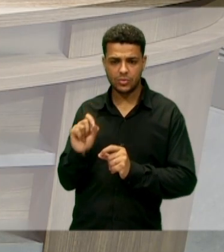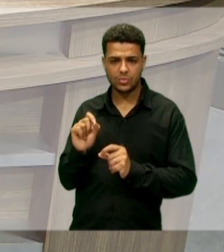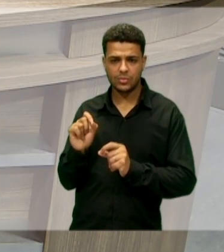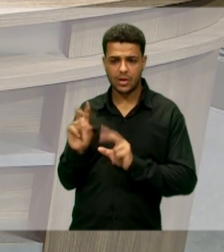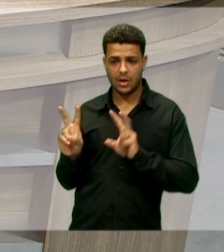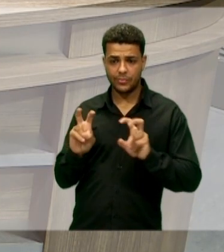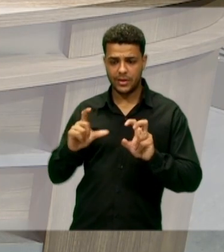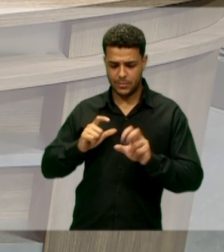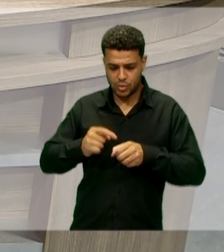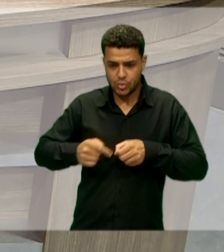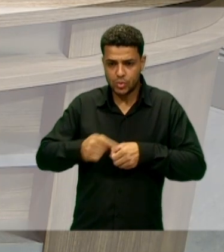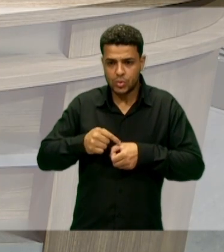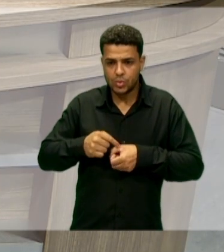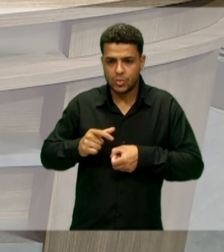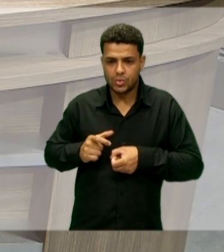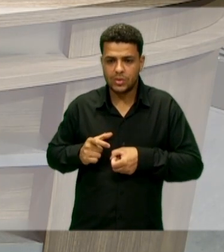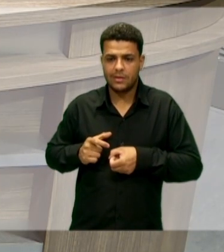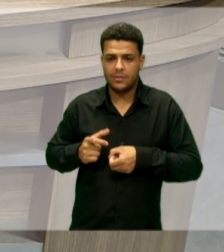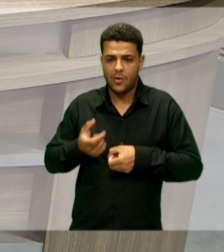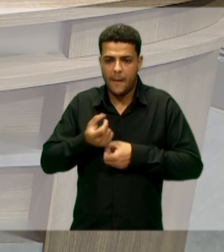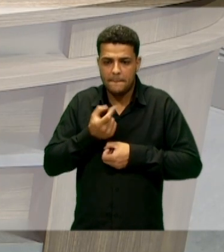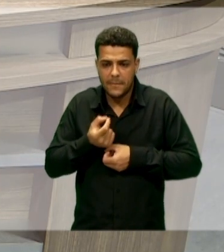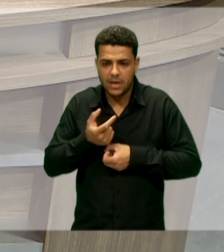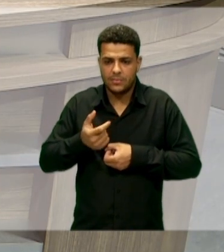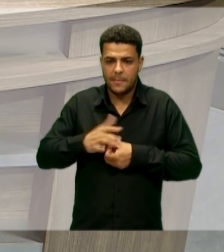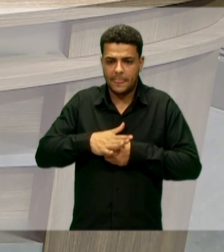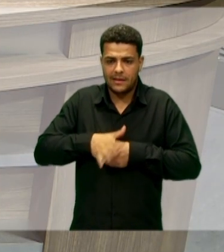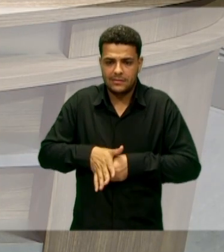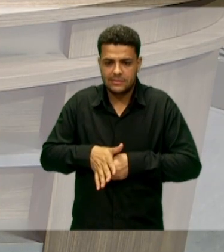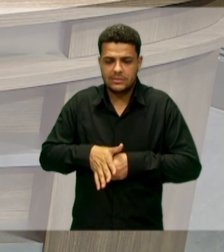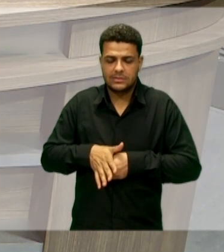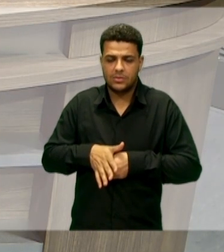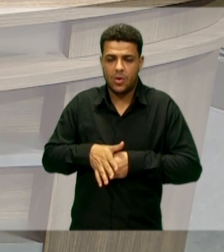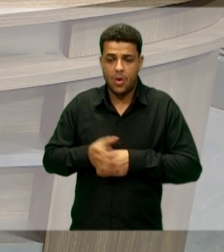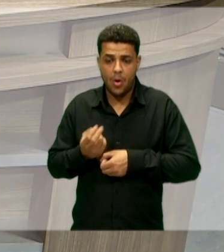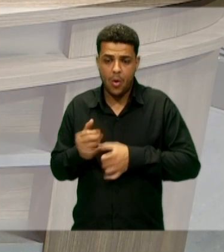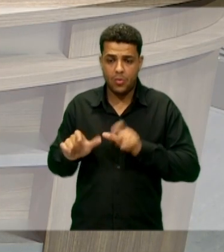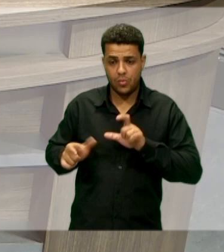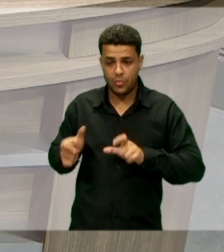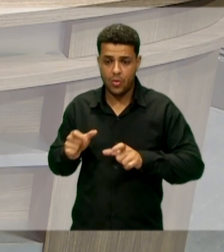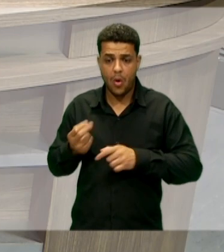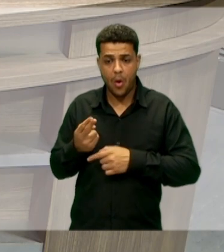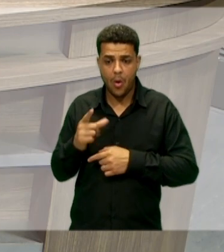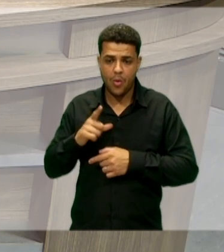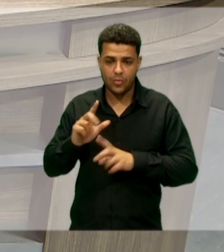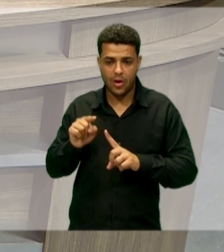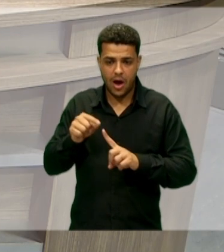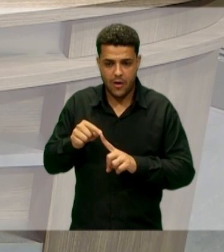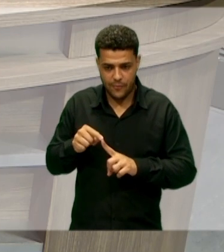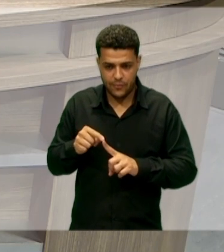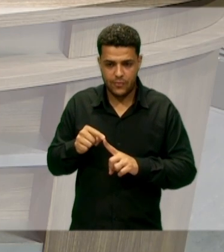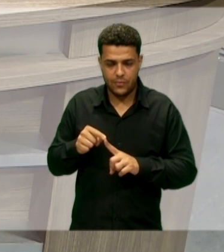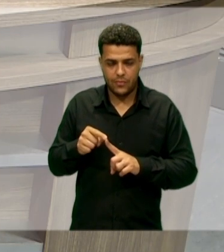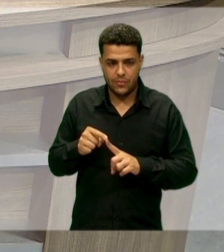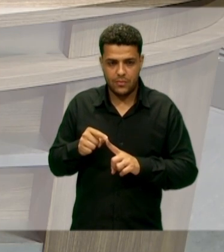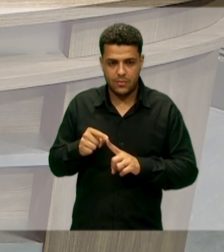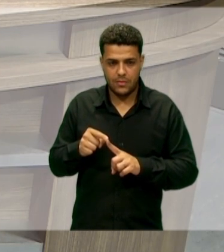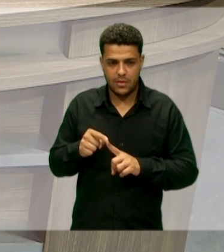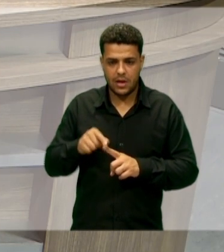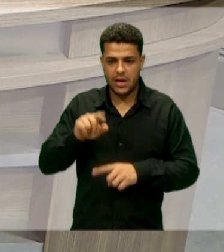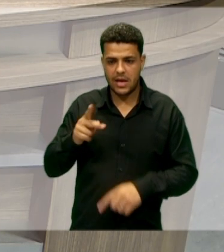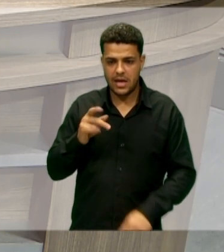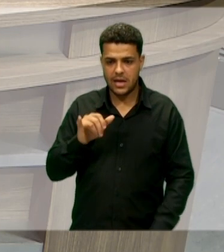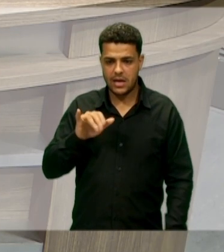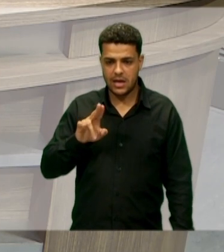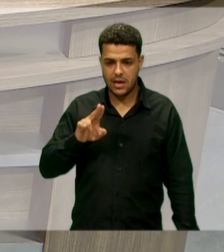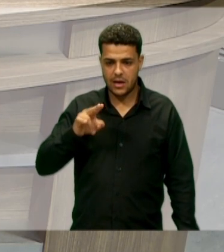a célula tumoral, né, com medicamento, quer seja ele quimioterapia ou a terapia-alvo, como eu te falei. A imunoterapia teria a